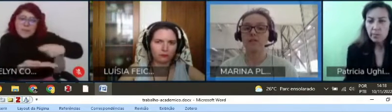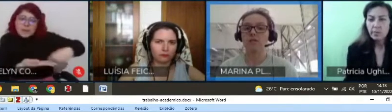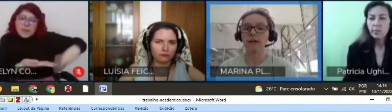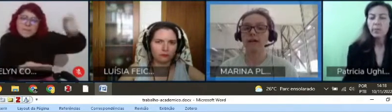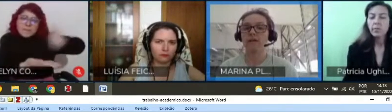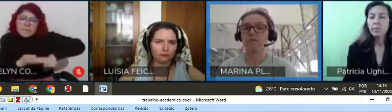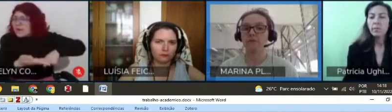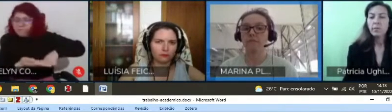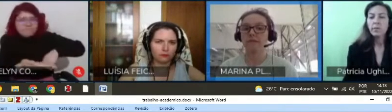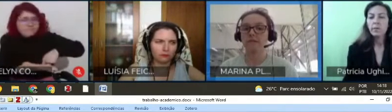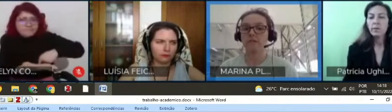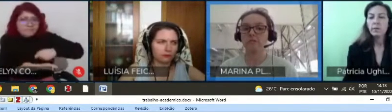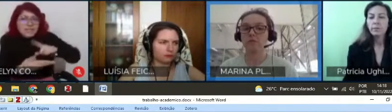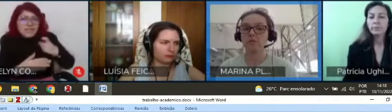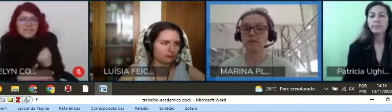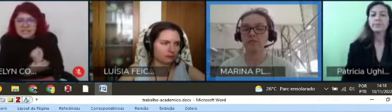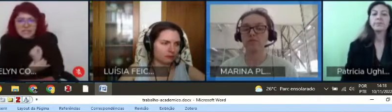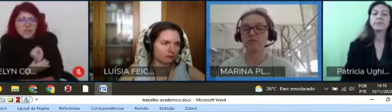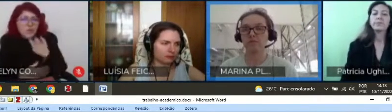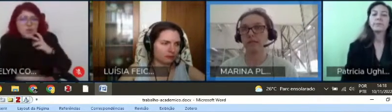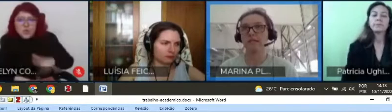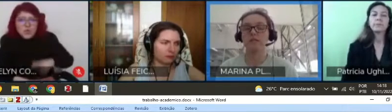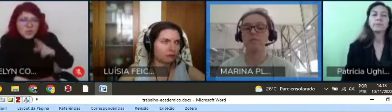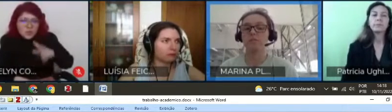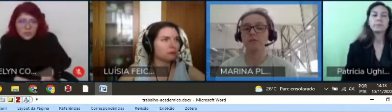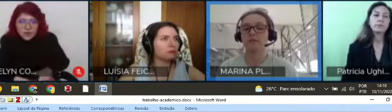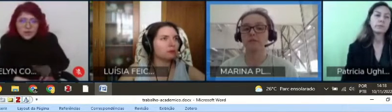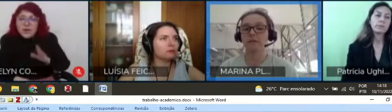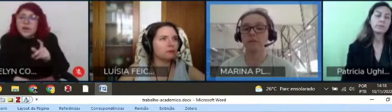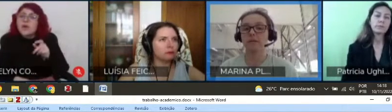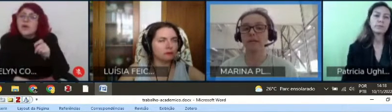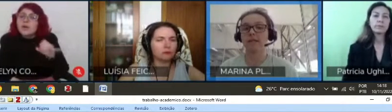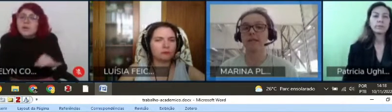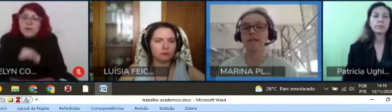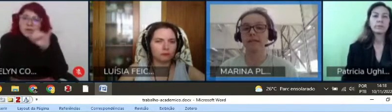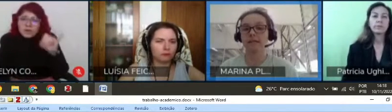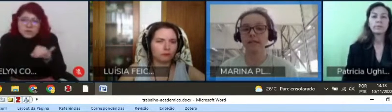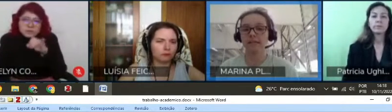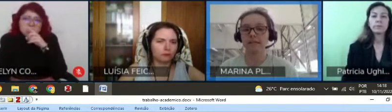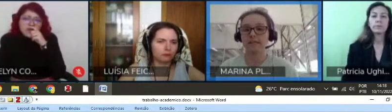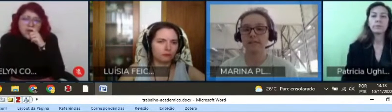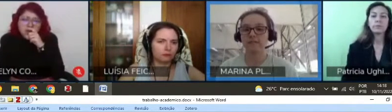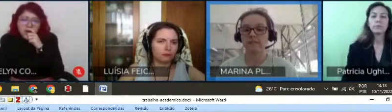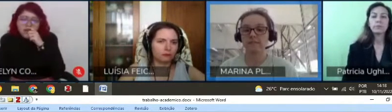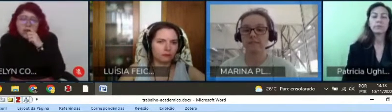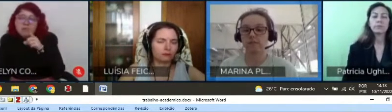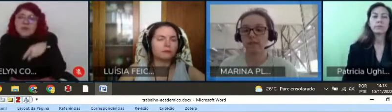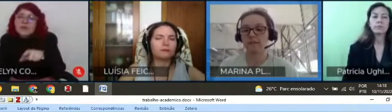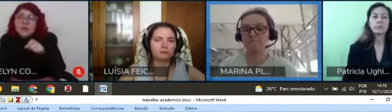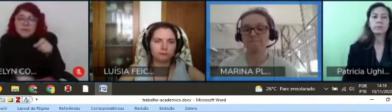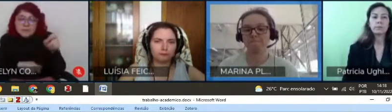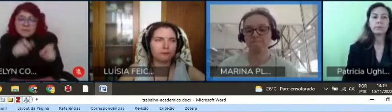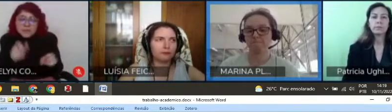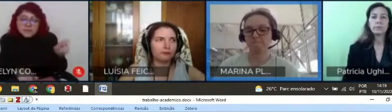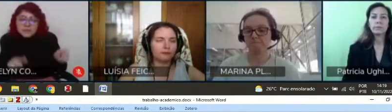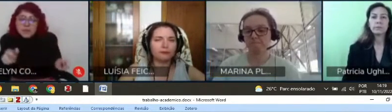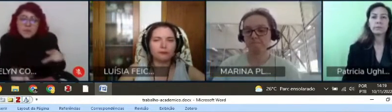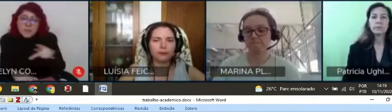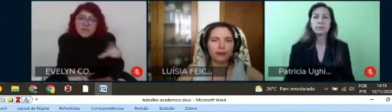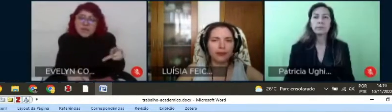na realidade, a informação de quem fez a composição da banca e a data da defesa, ok?